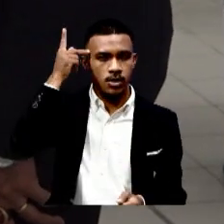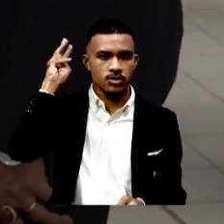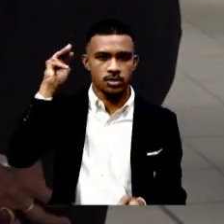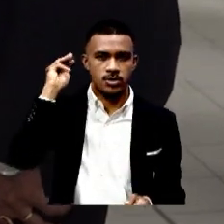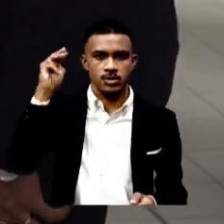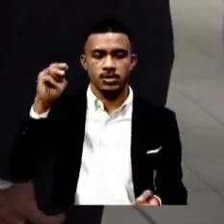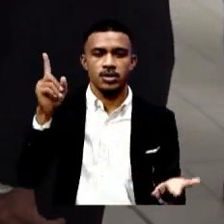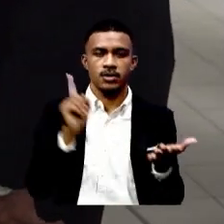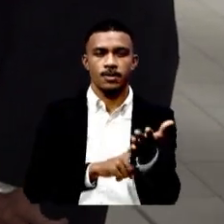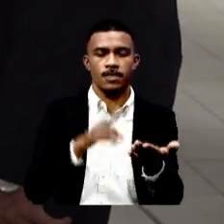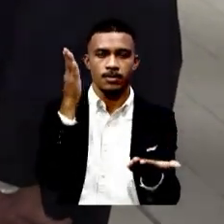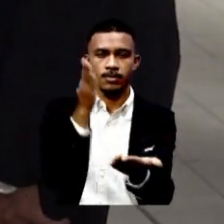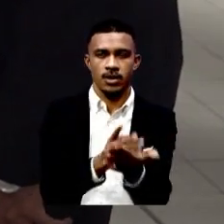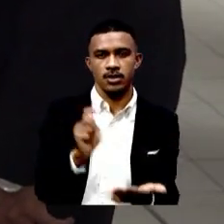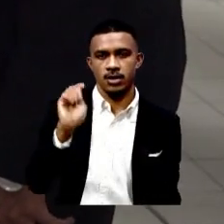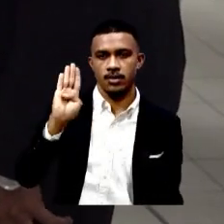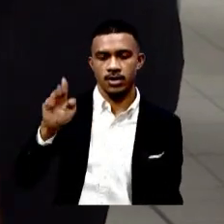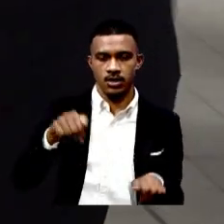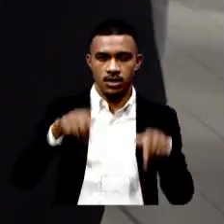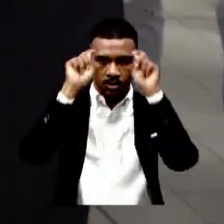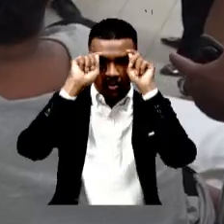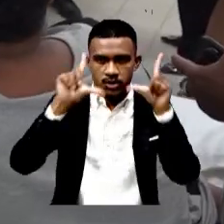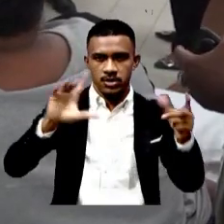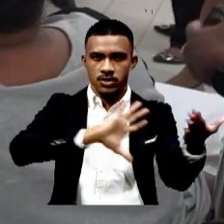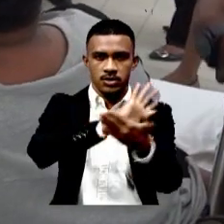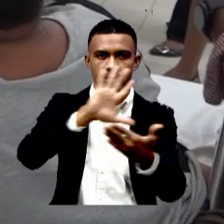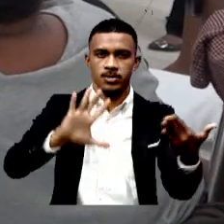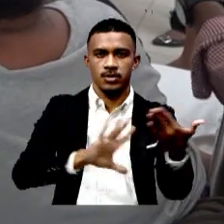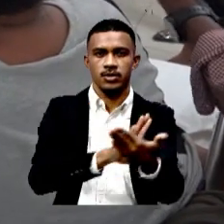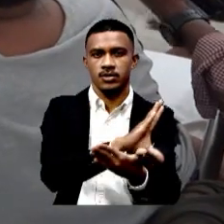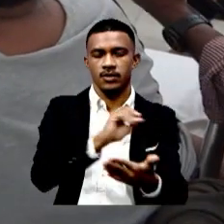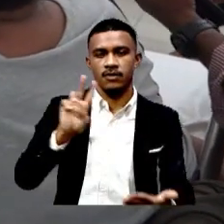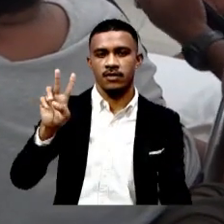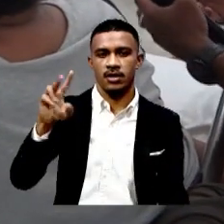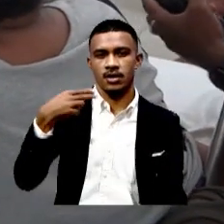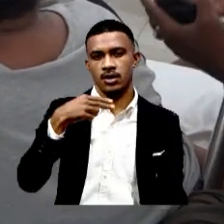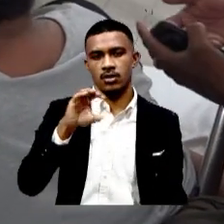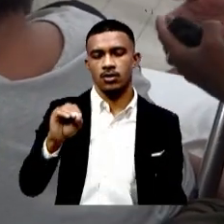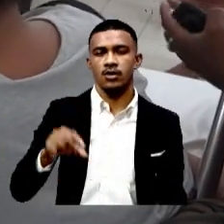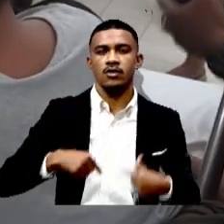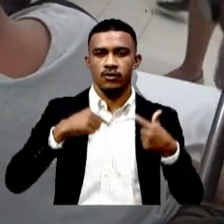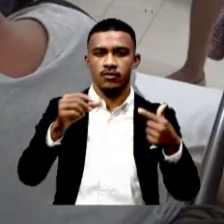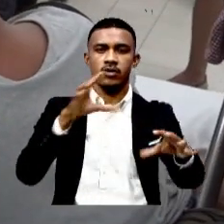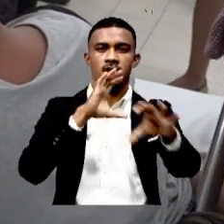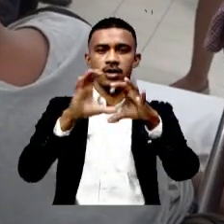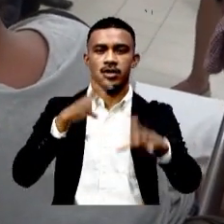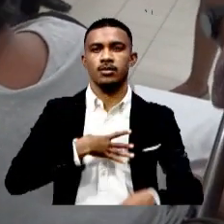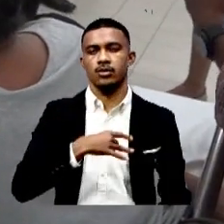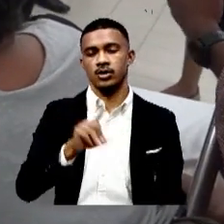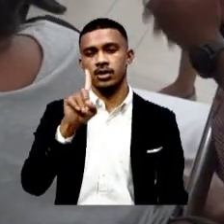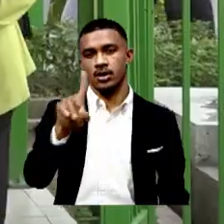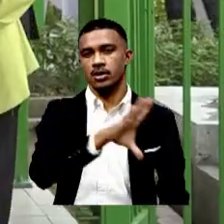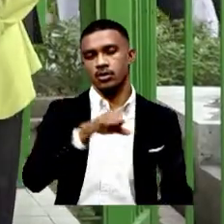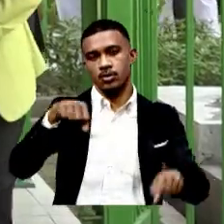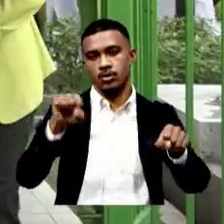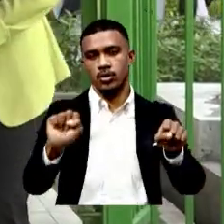a tuberculose e a Timor-Leste. E a cerimônia de inauguração, né, WHO entrega a mascareta multiutilidade ida no motor